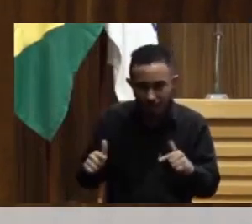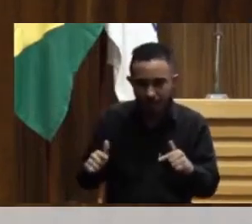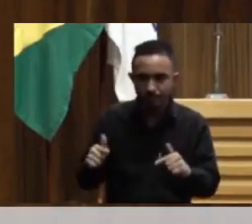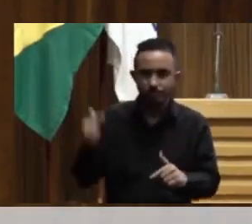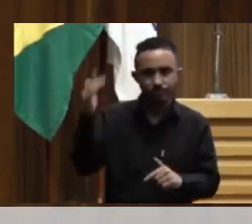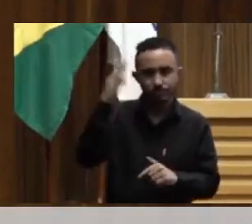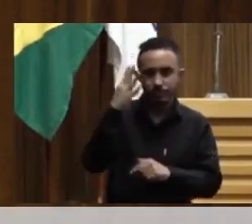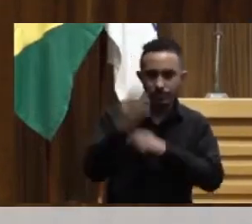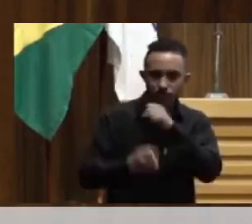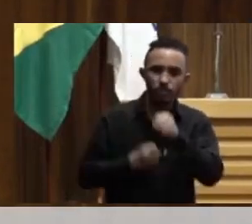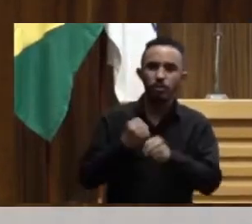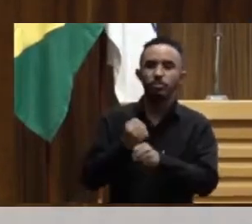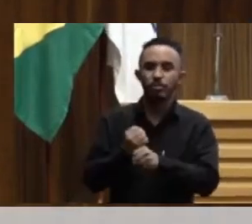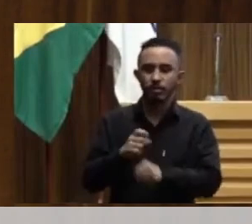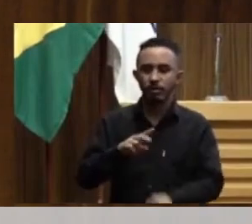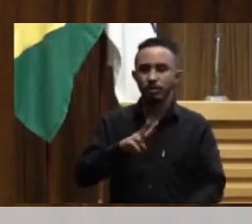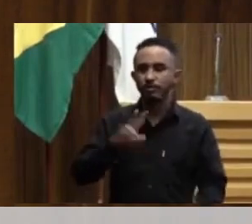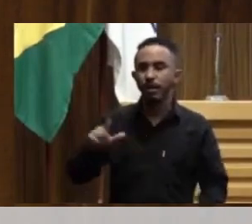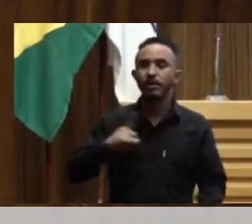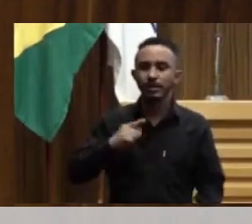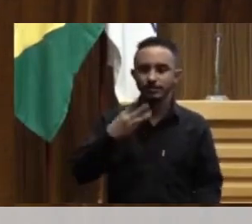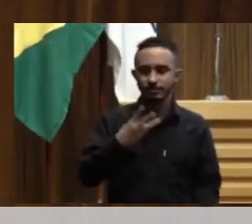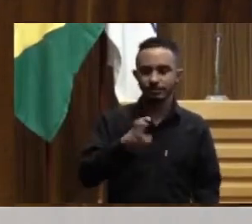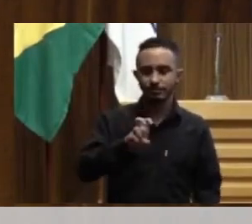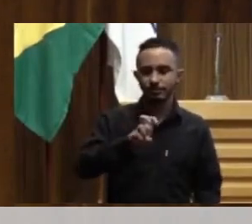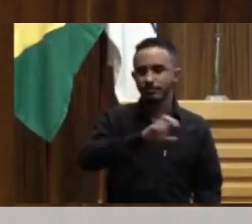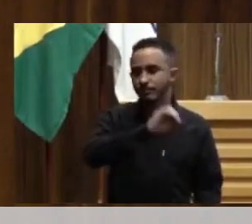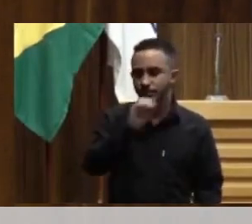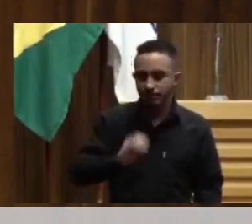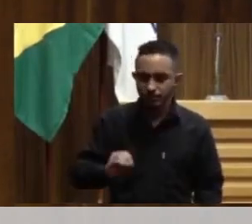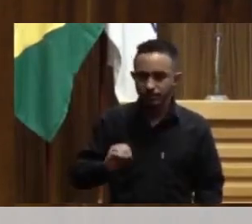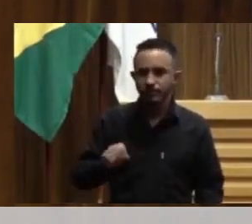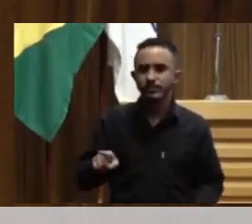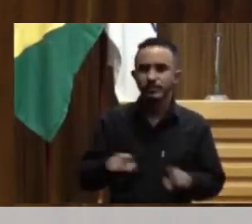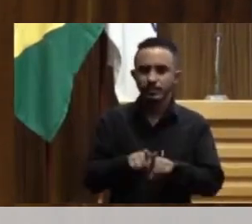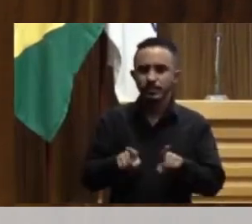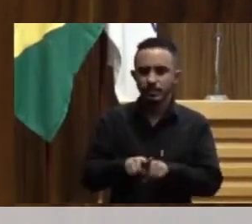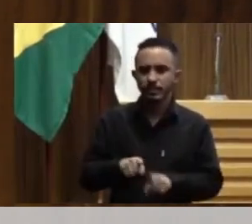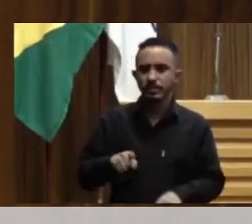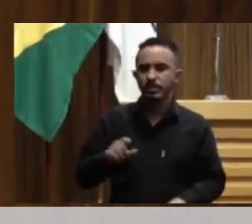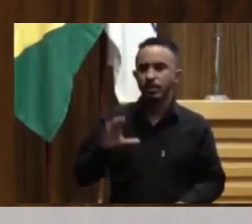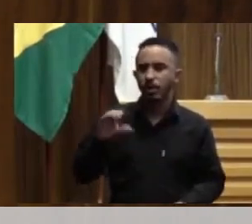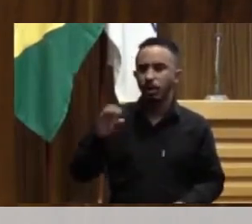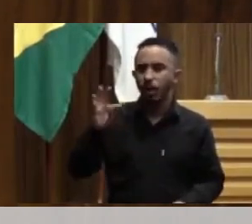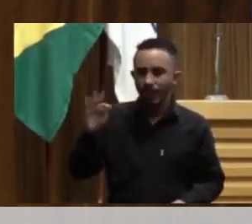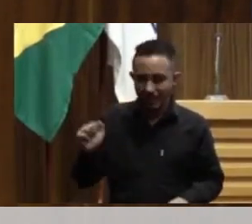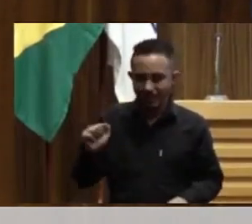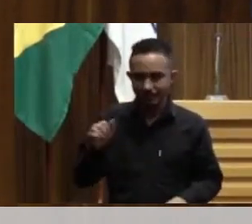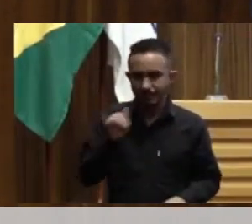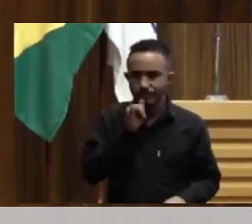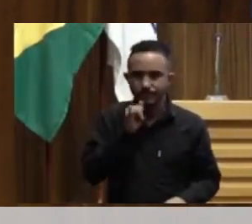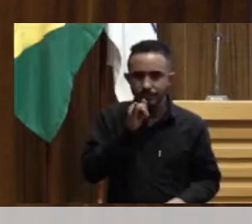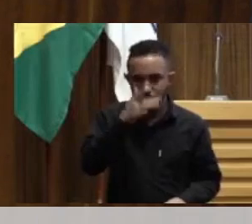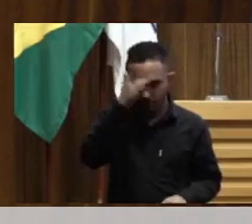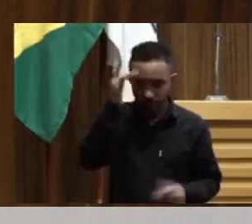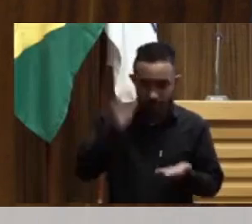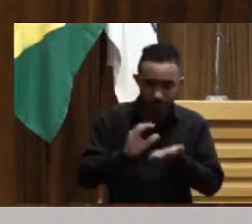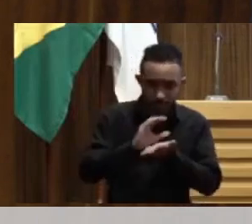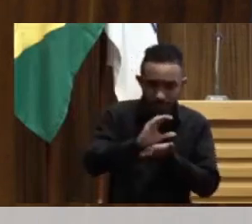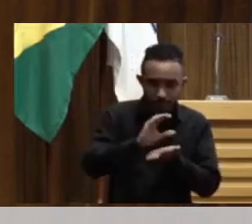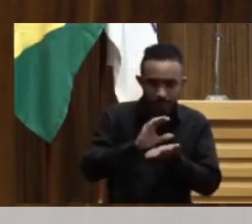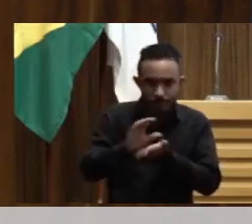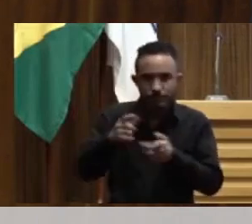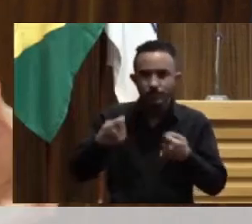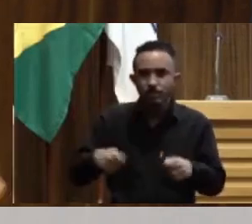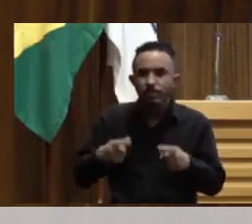a 35%. De outro lado, cota decrescente. Você que está investindo aqui, precisa tempo,